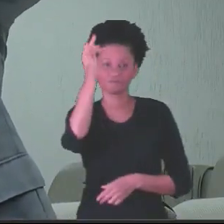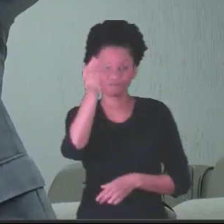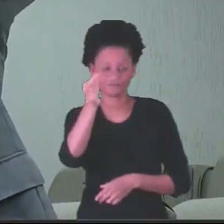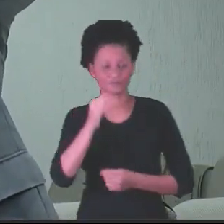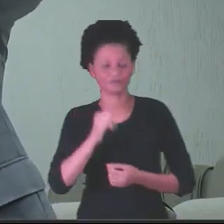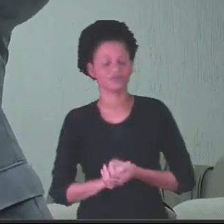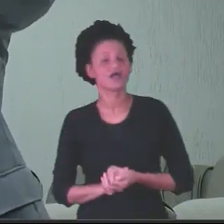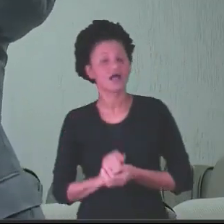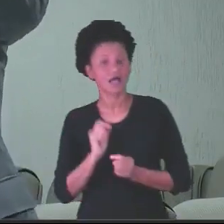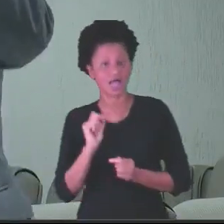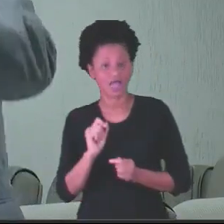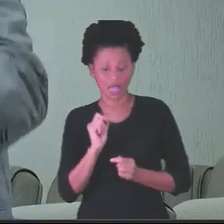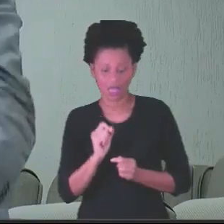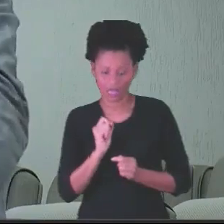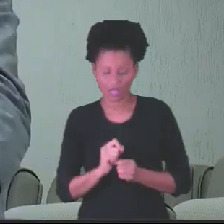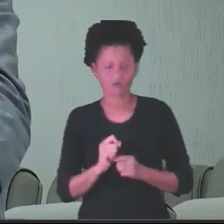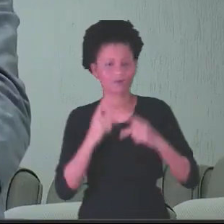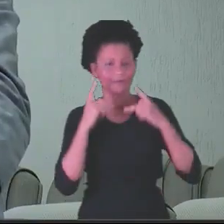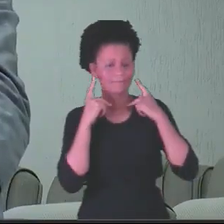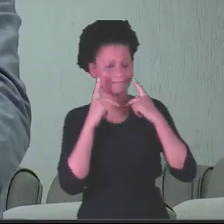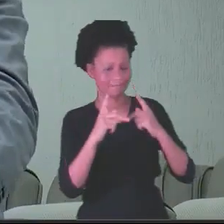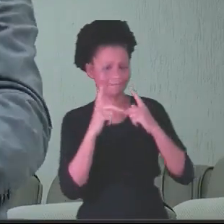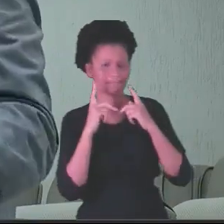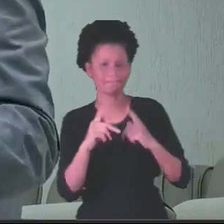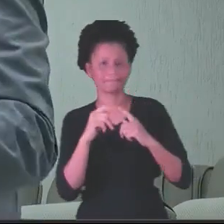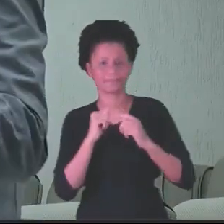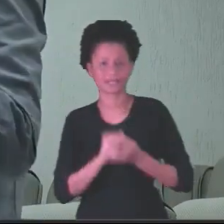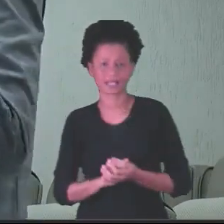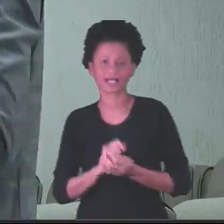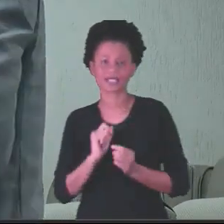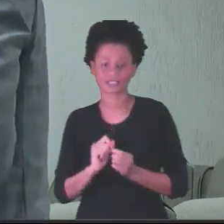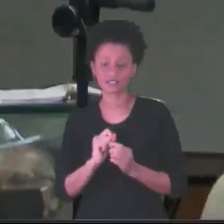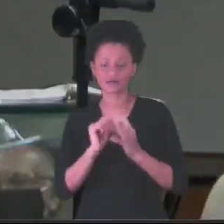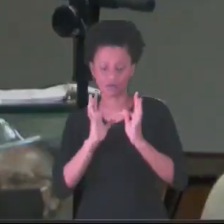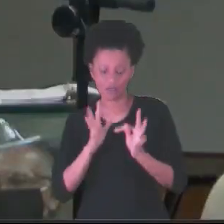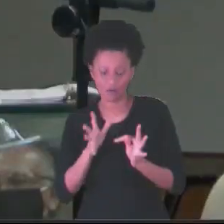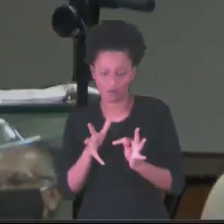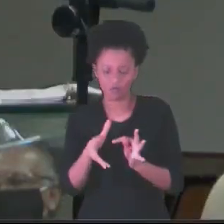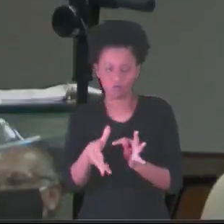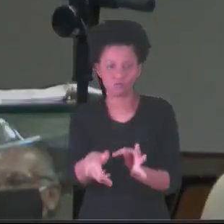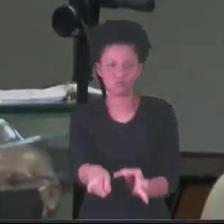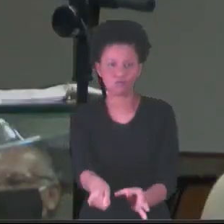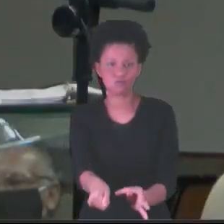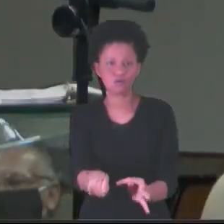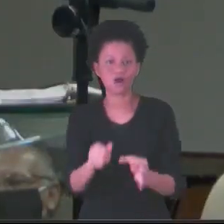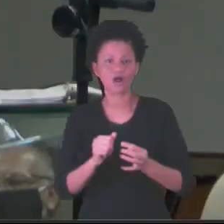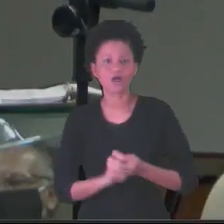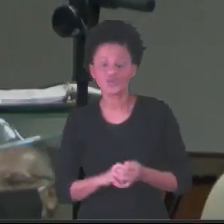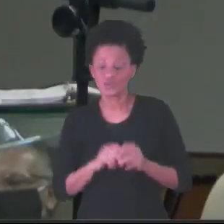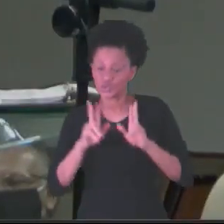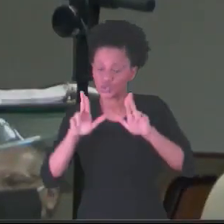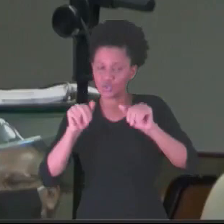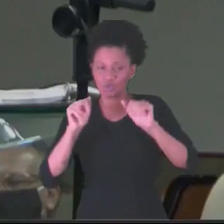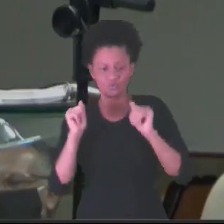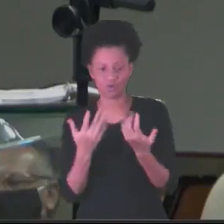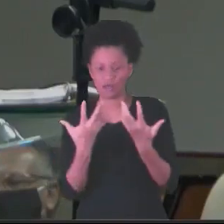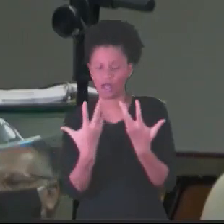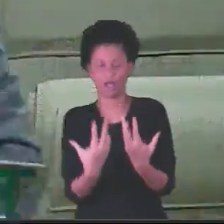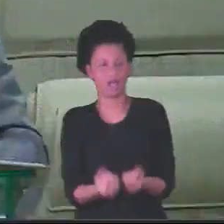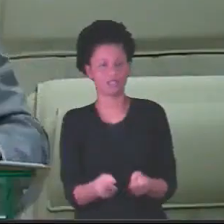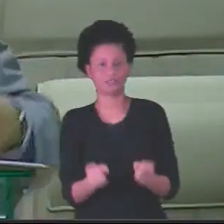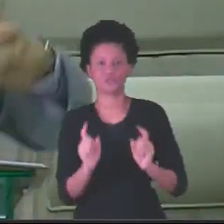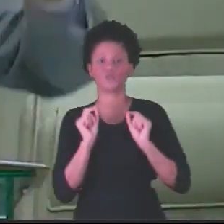mensagem escatológica e salve fica paulo nunca deixou que as coisas desse mundo